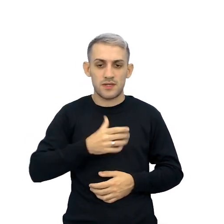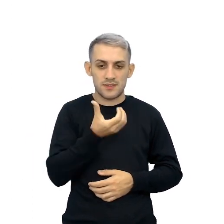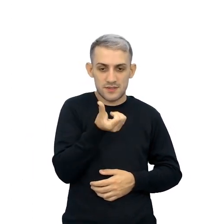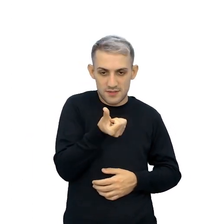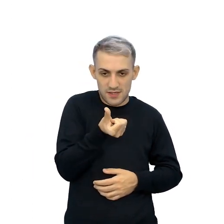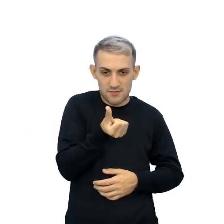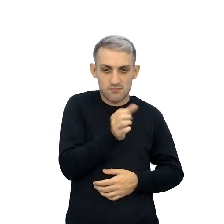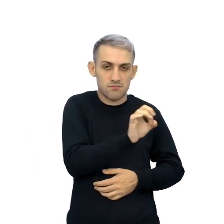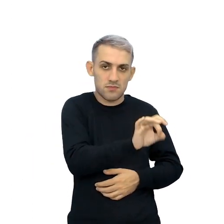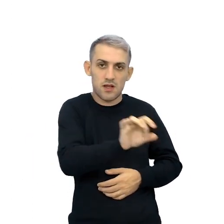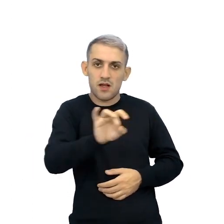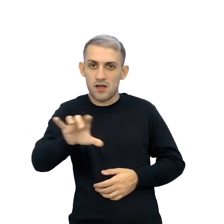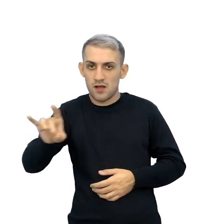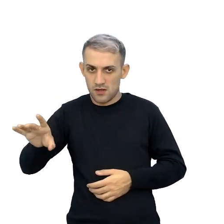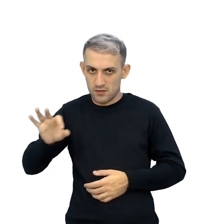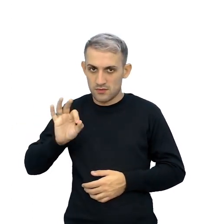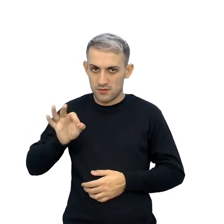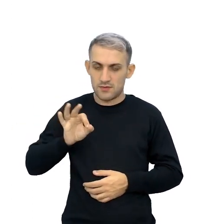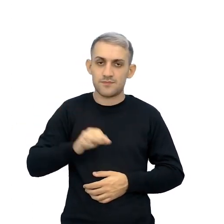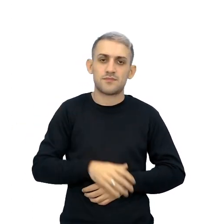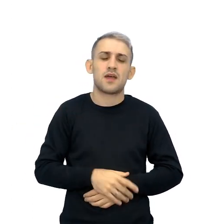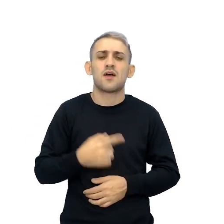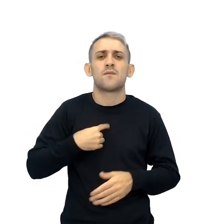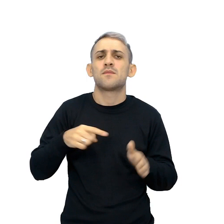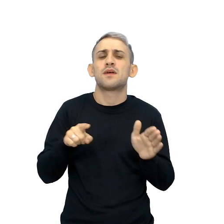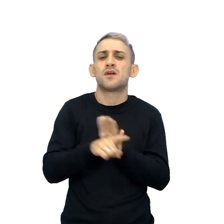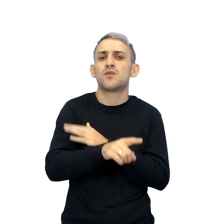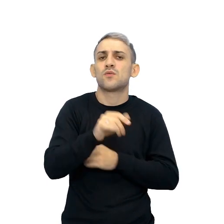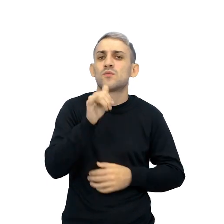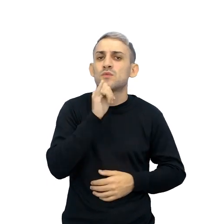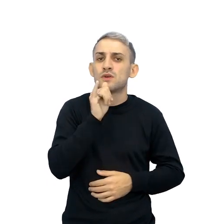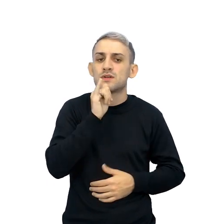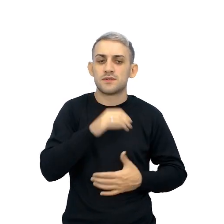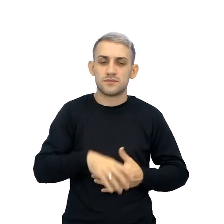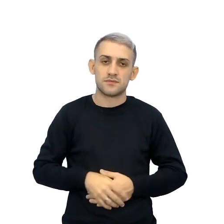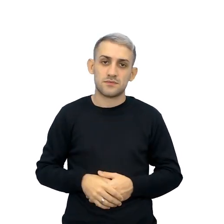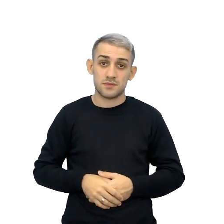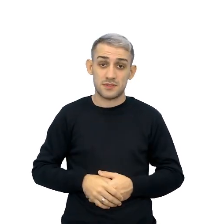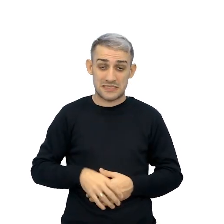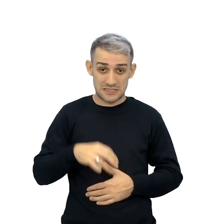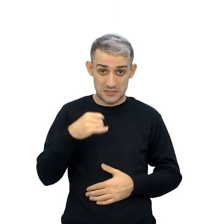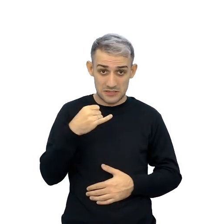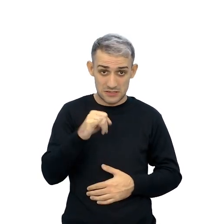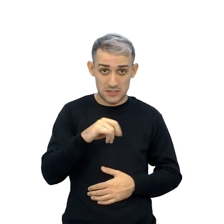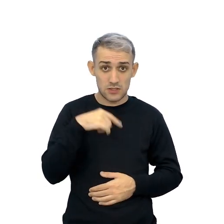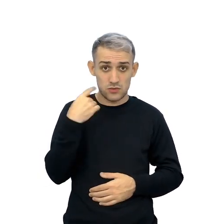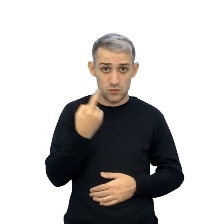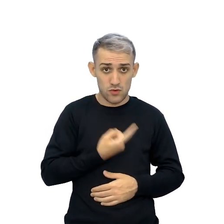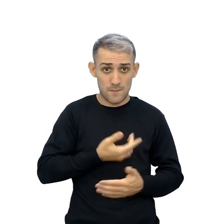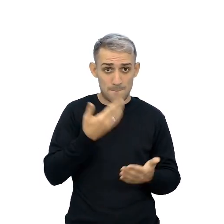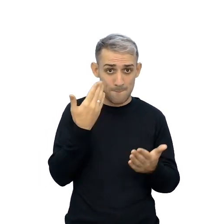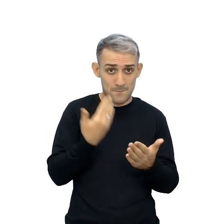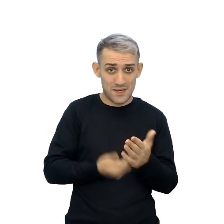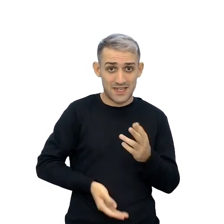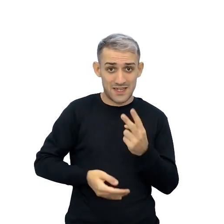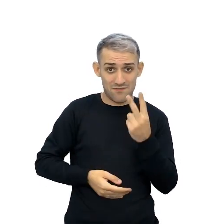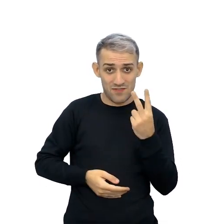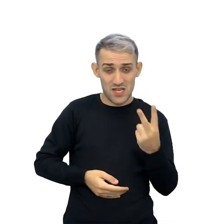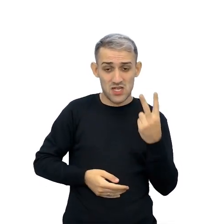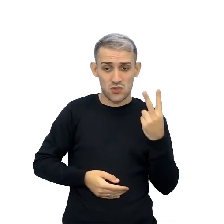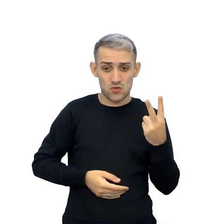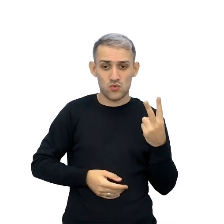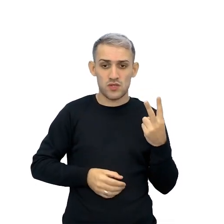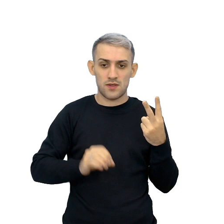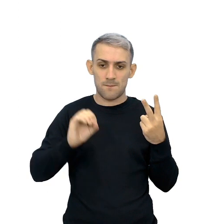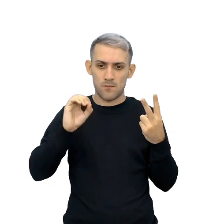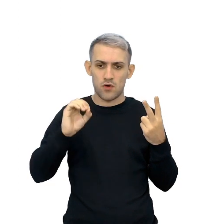um, né? Aí eu pergunto assim, se nós perdermos 22 bolinhas, com